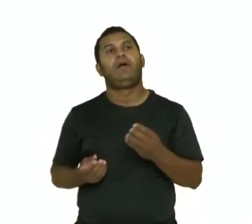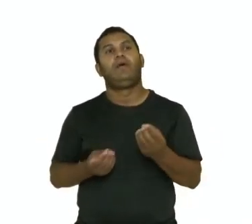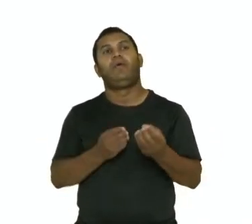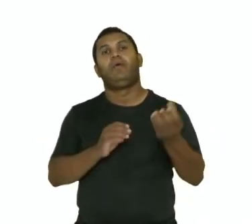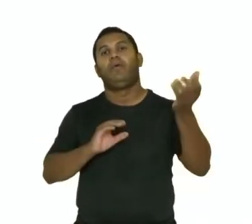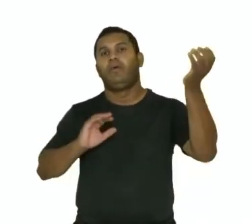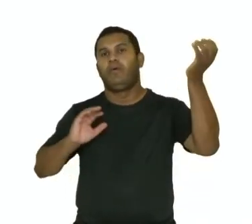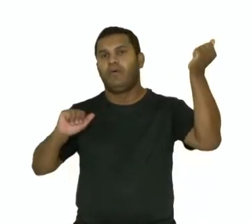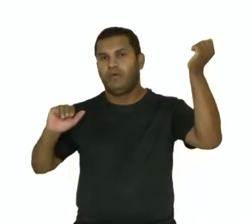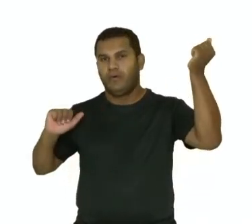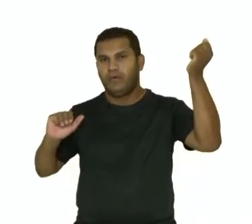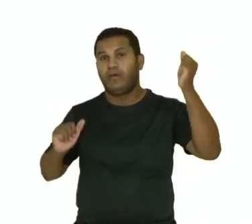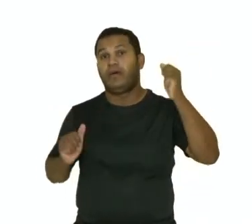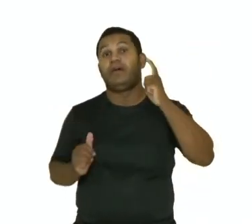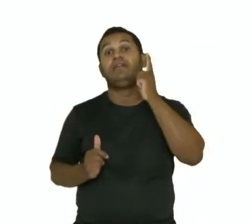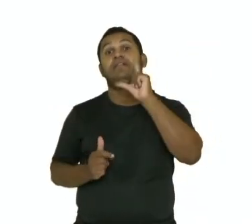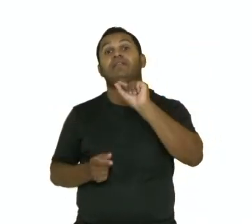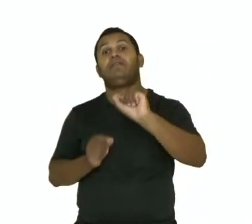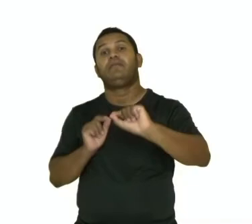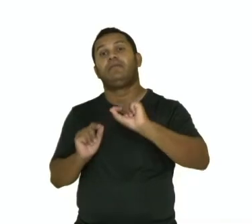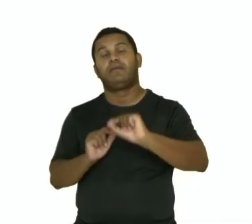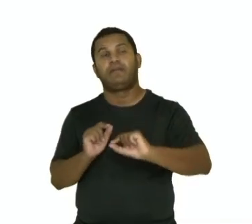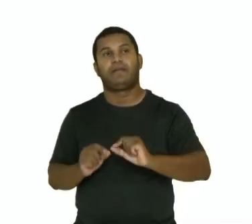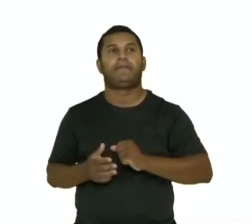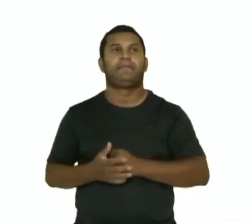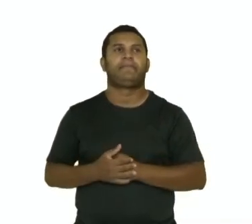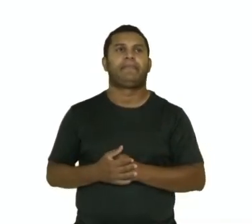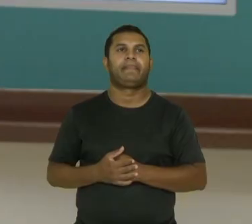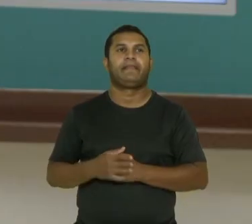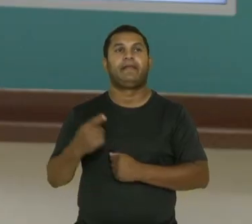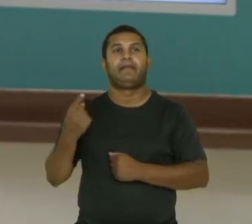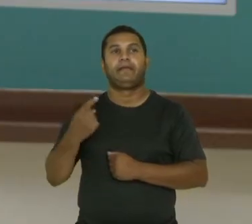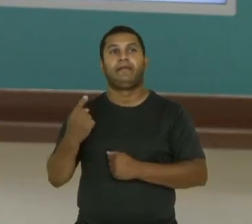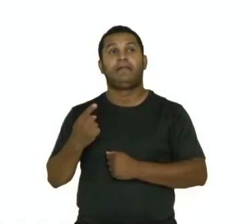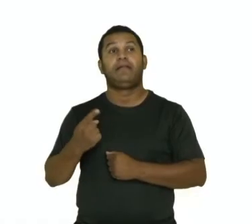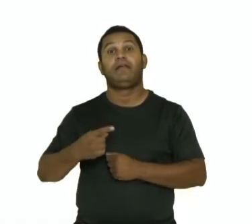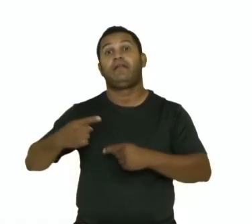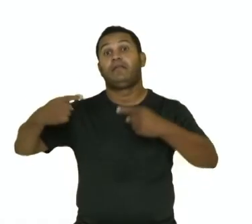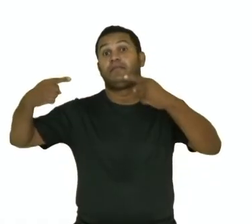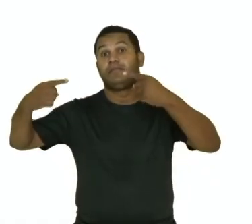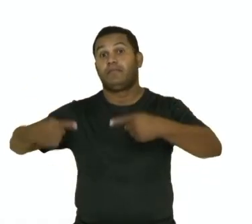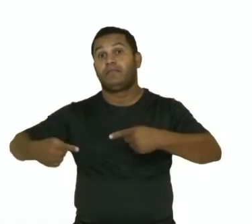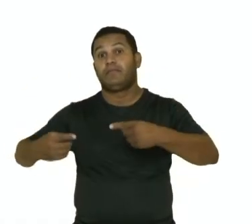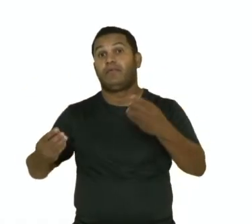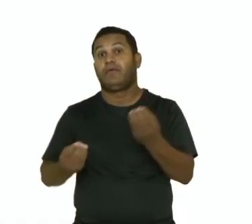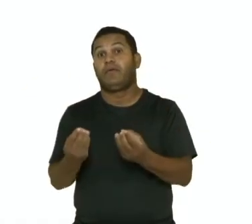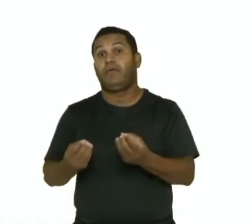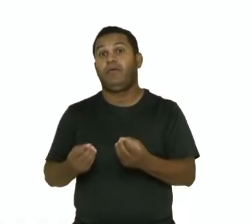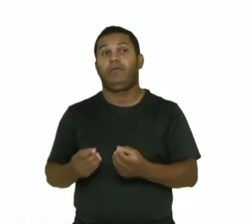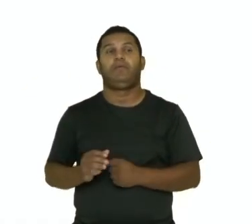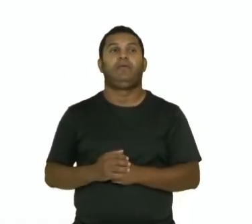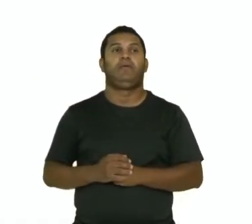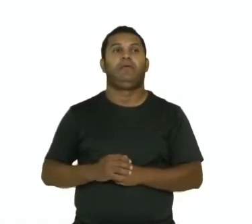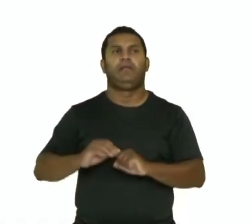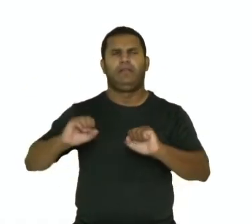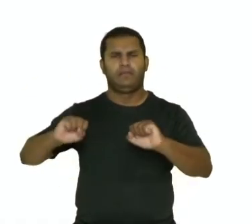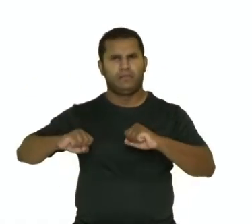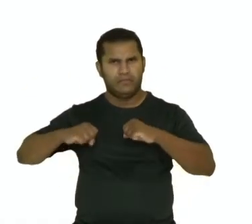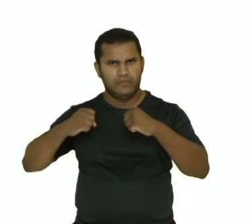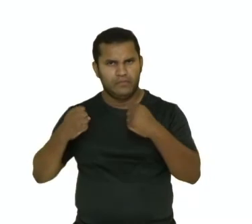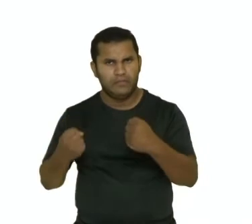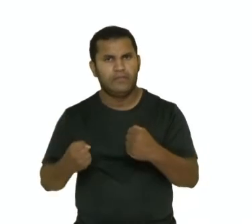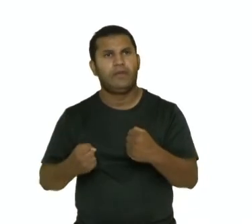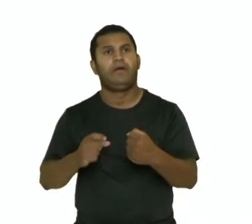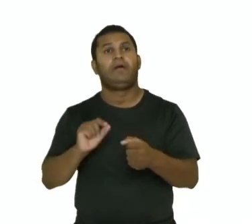grande resistência indígena. Como a resistência inca se manifestou? A resistência indígena se manifestou através